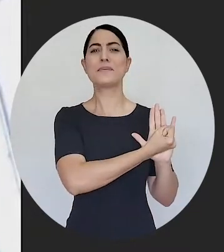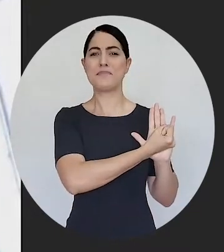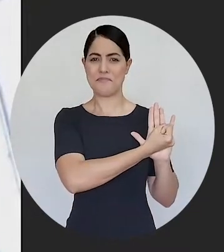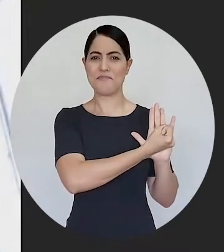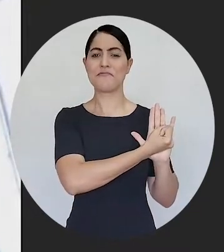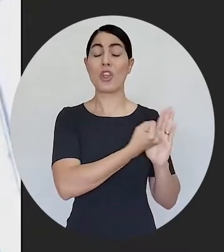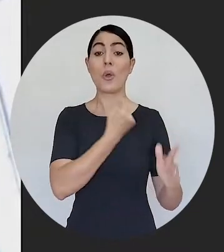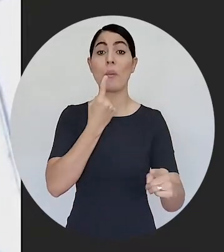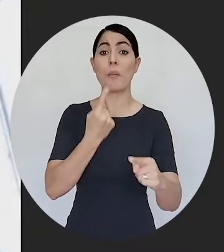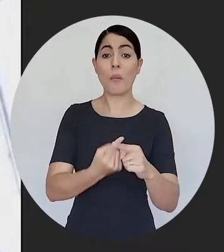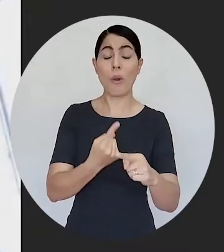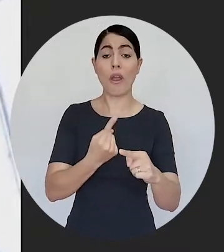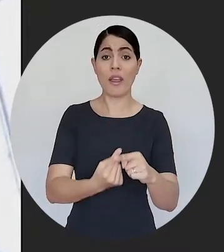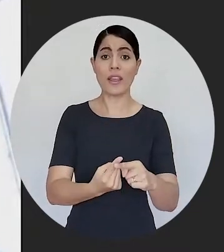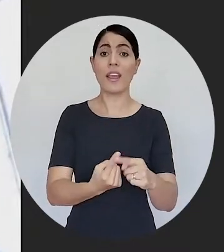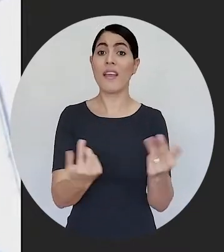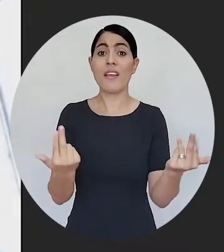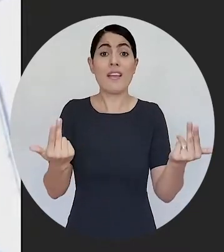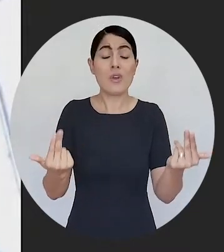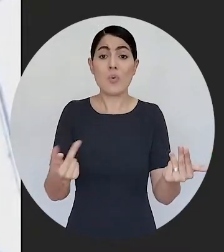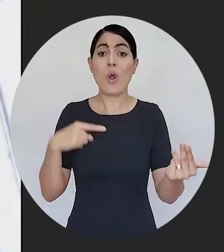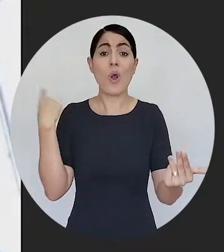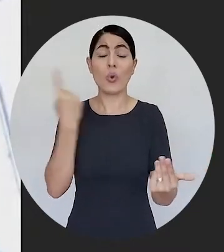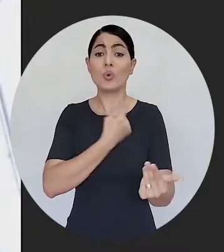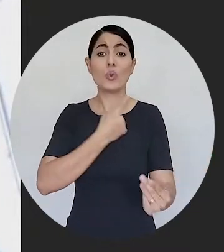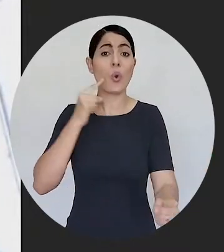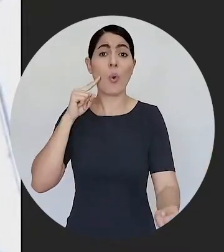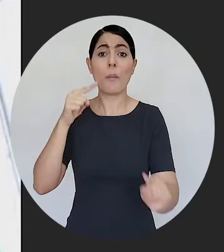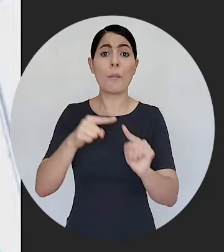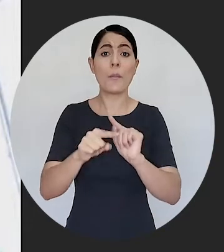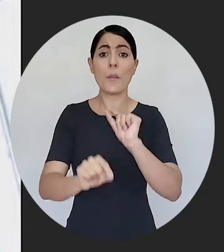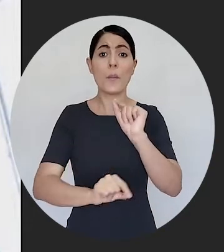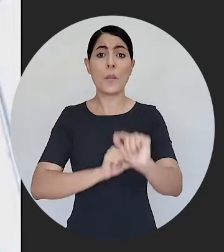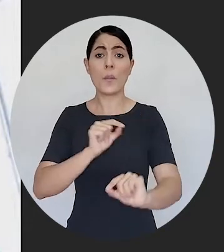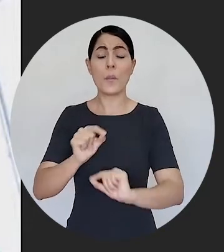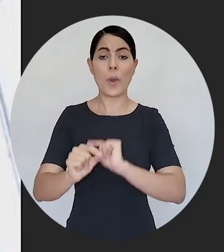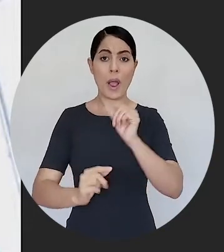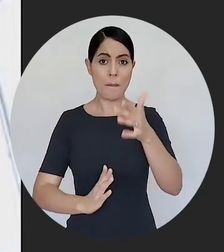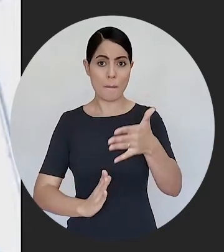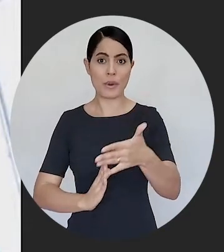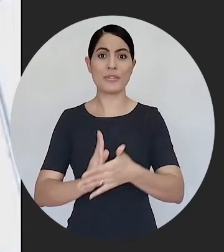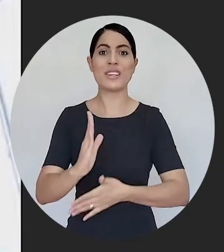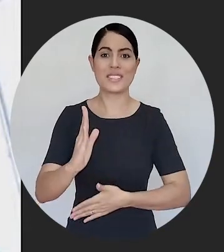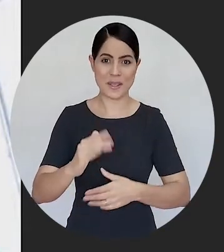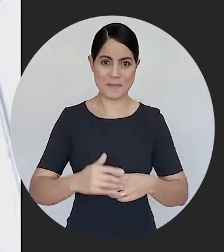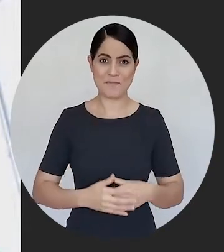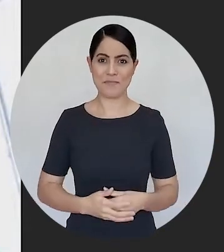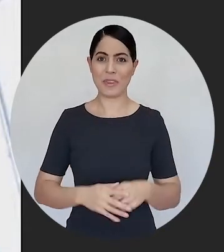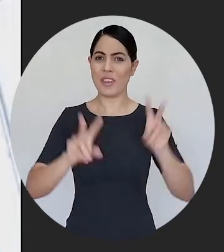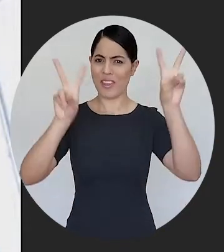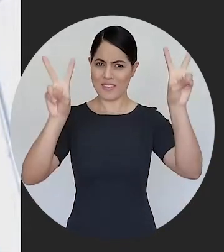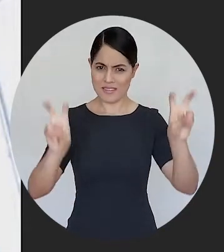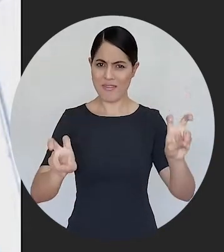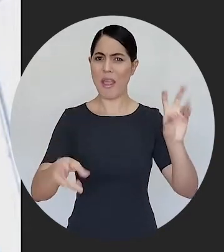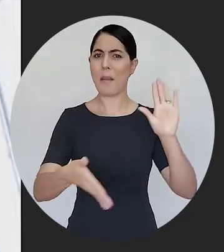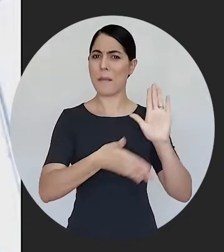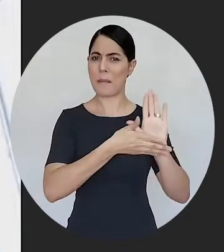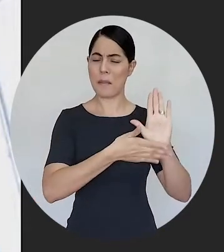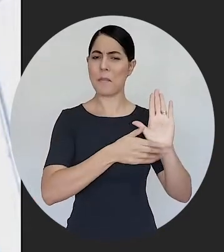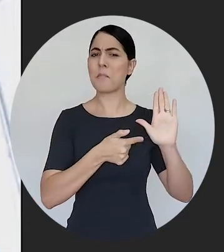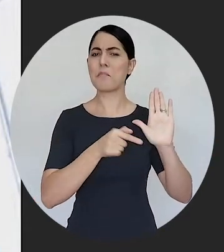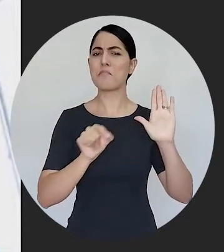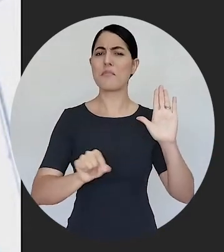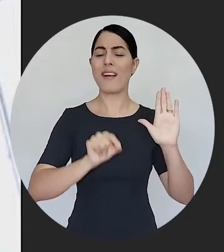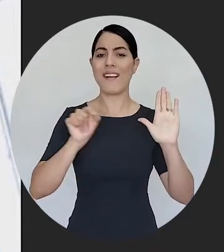também, efetivamente, nós trazemos esta proposição, né, nessa pauta, que